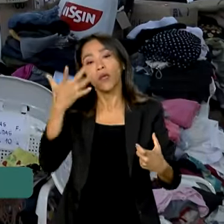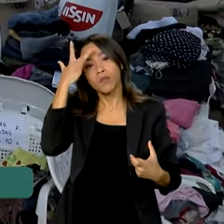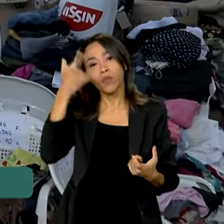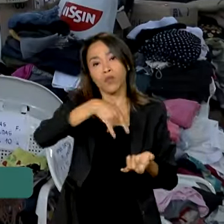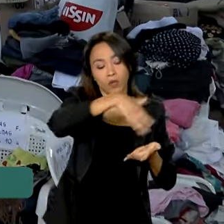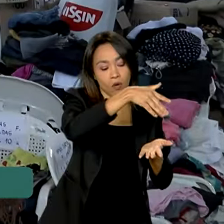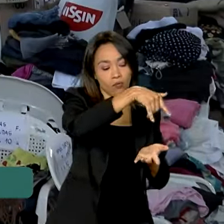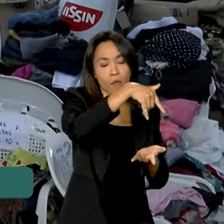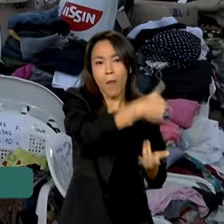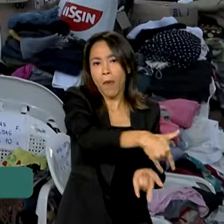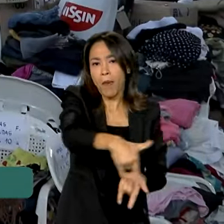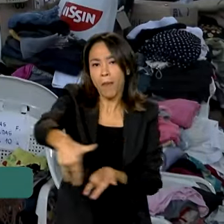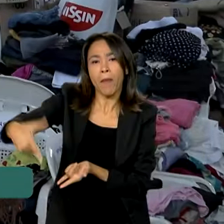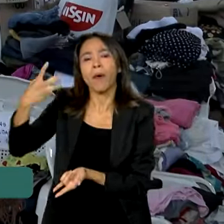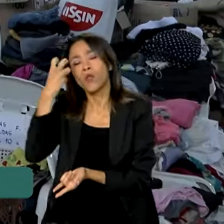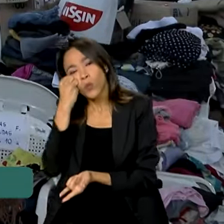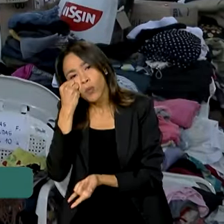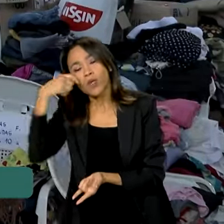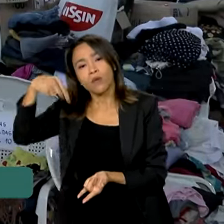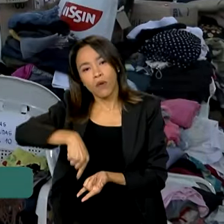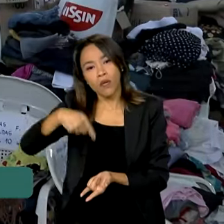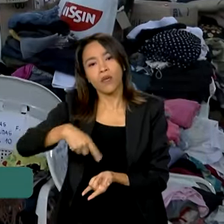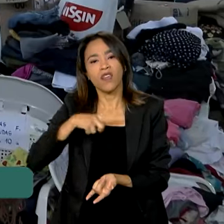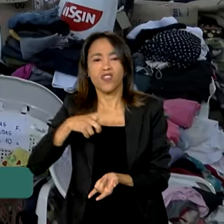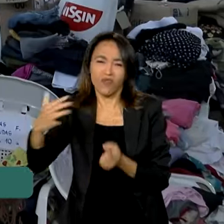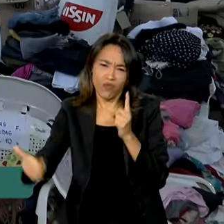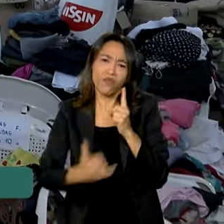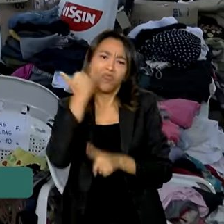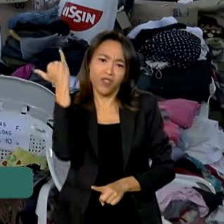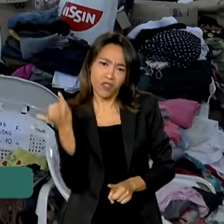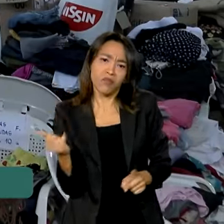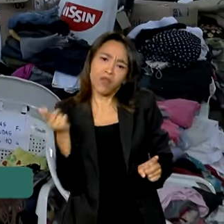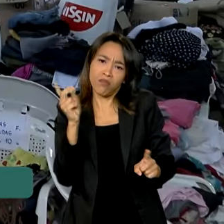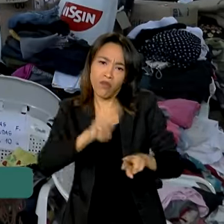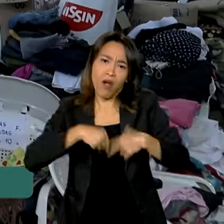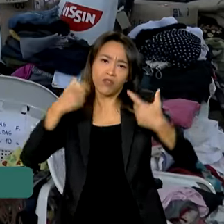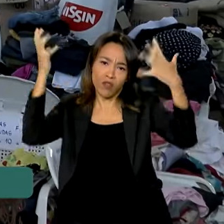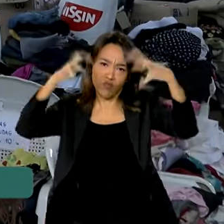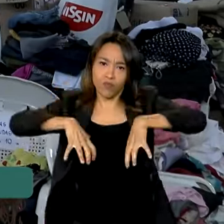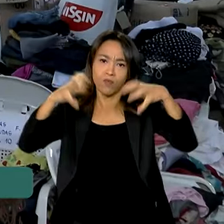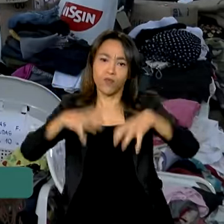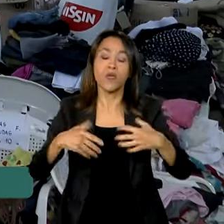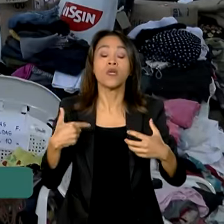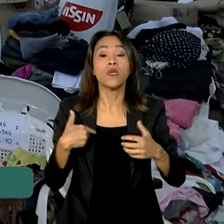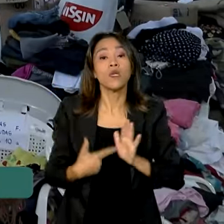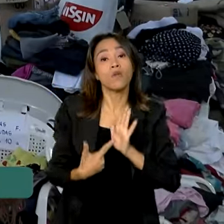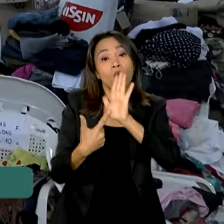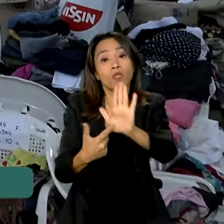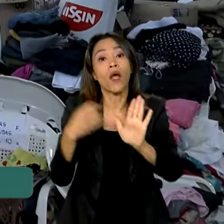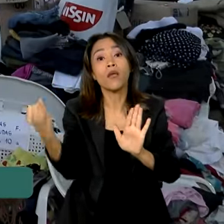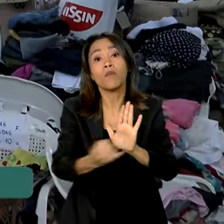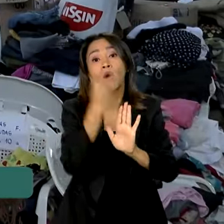de 200 pessoas que foram vítimas dessas enchentes, e a gente queria reforçar, né, a importância